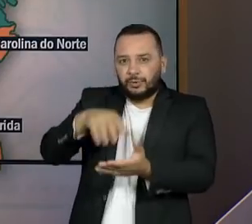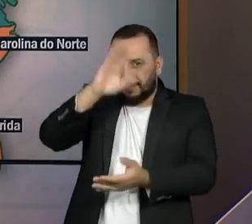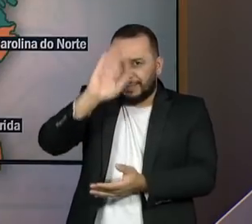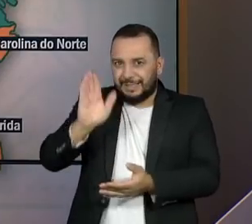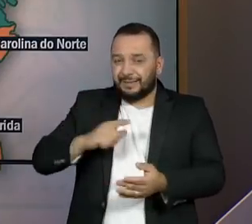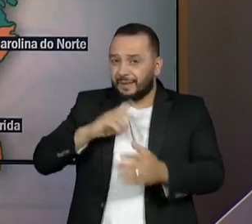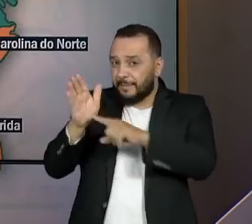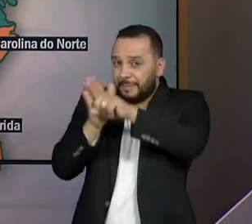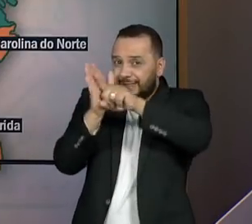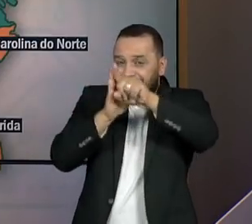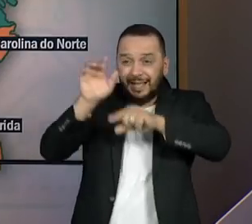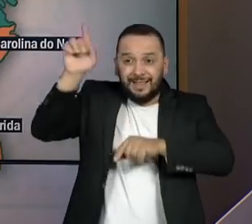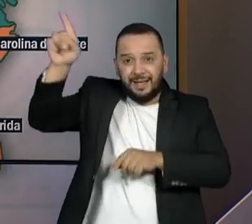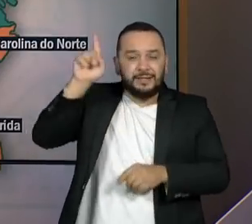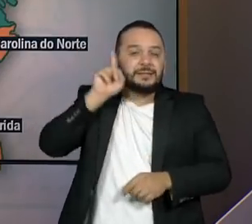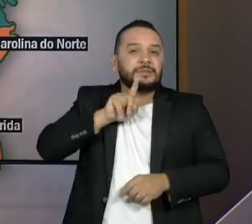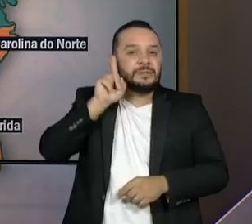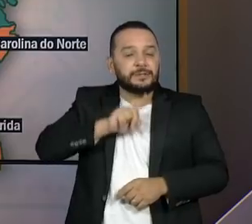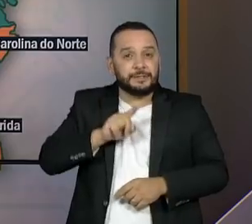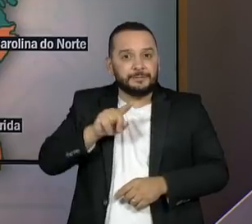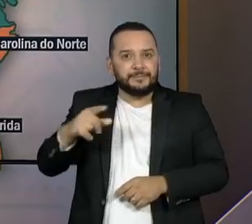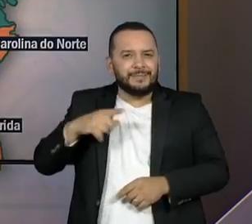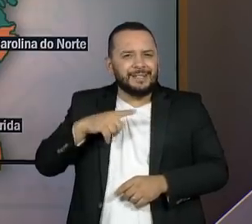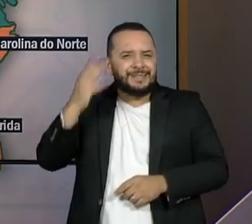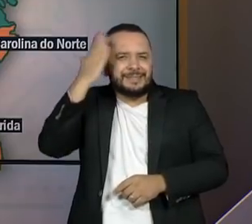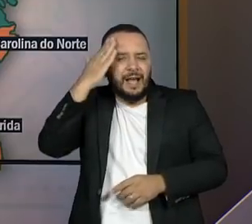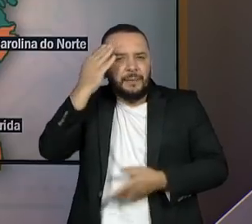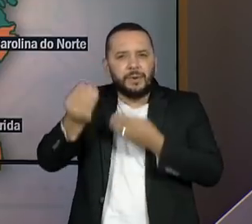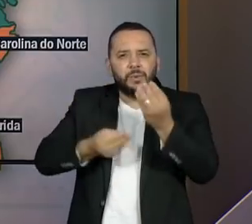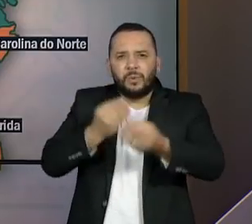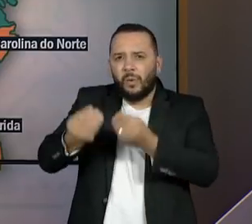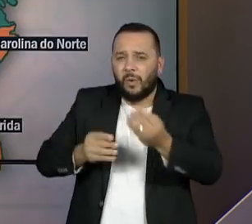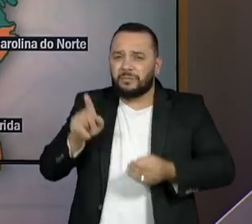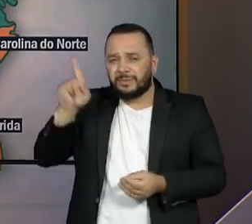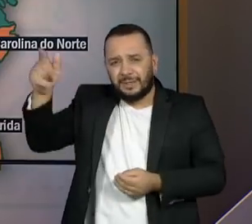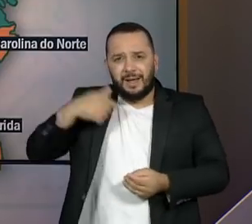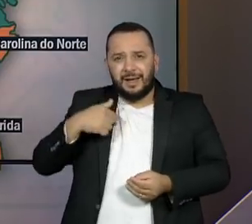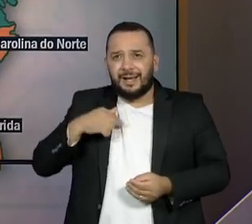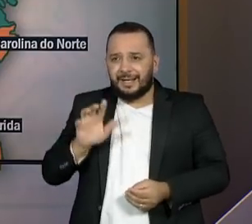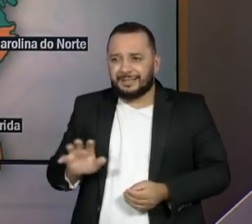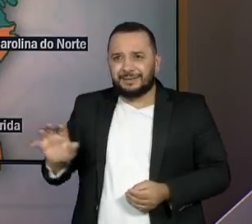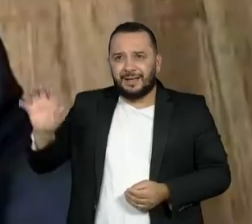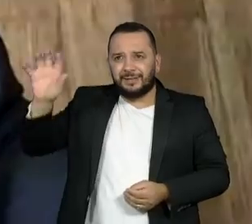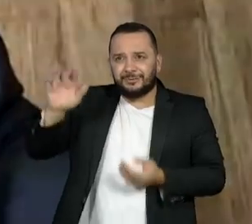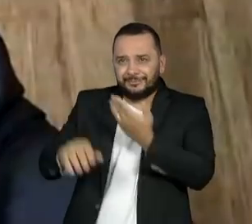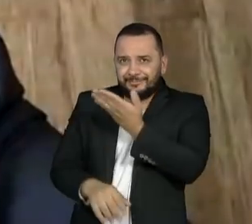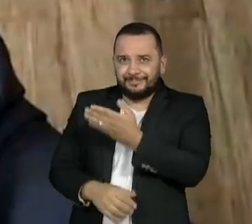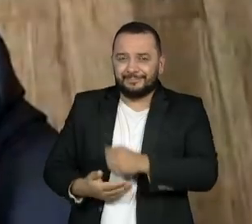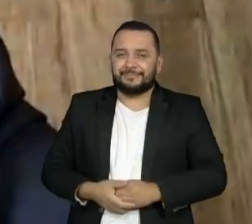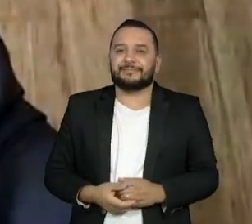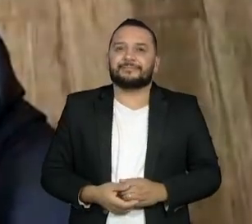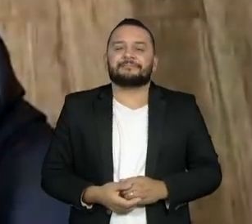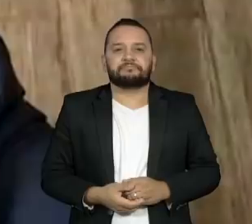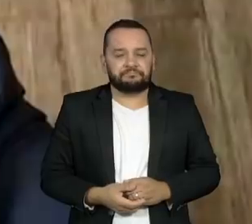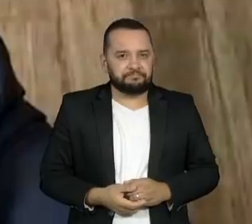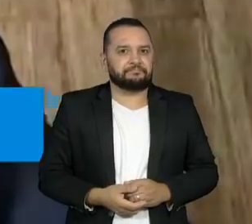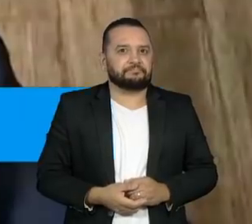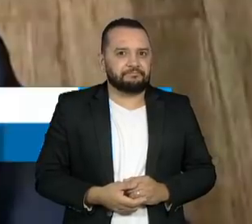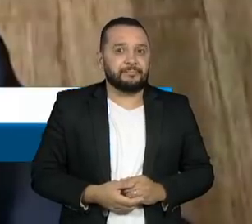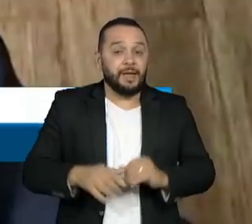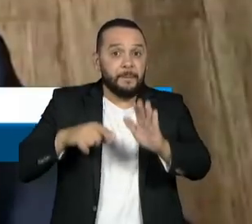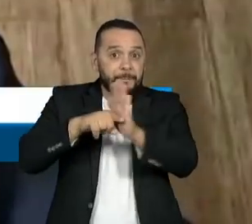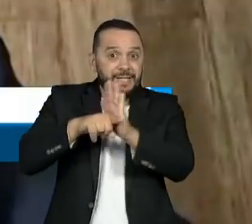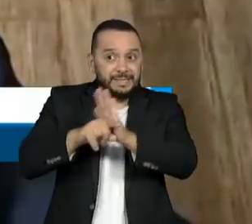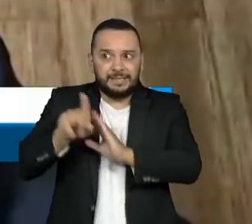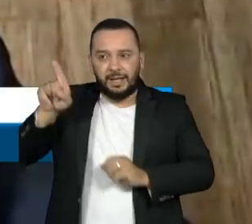feito pesquisa nos Estados Unidos e ele tem um pouco o cenário nestes estados-chave. Vamos ver. Bom, as pesquisas que nós temos